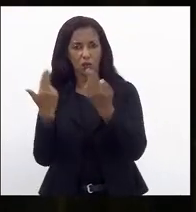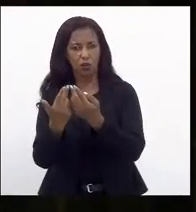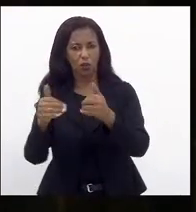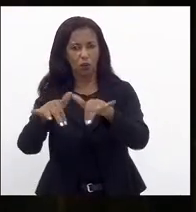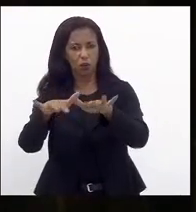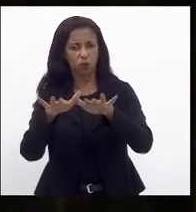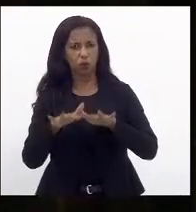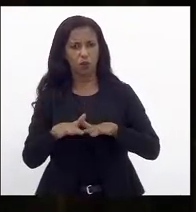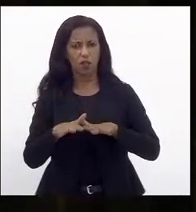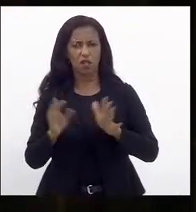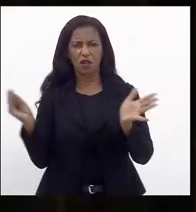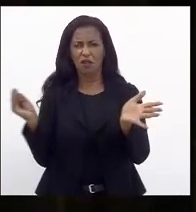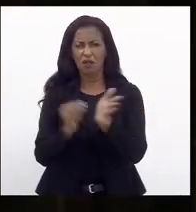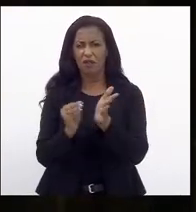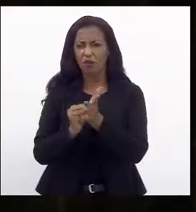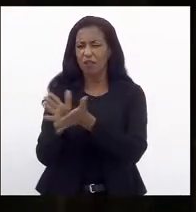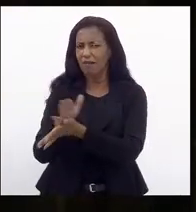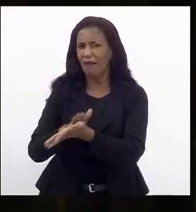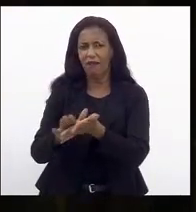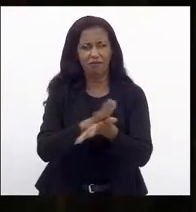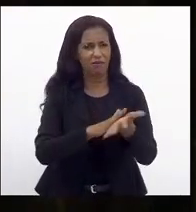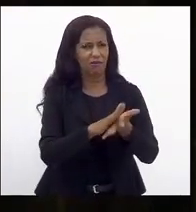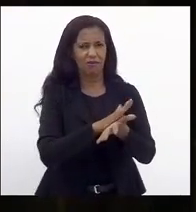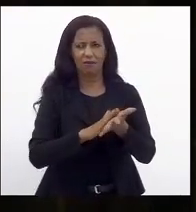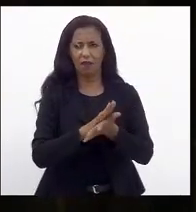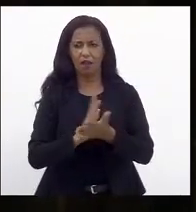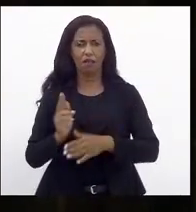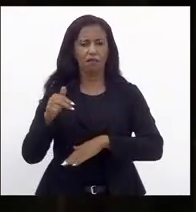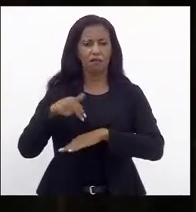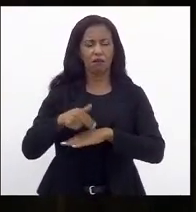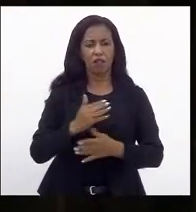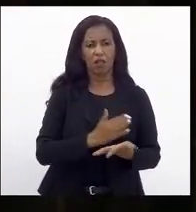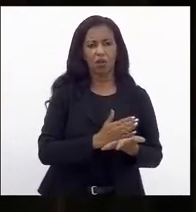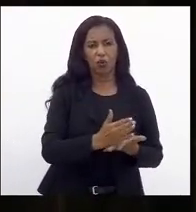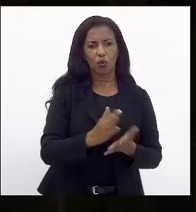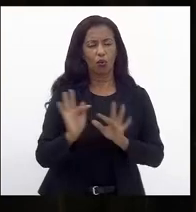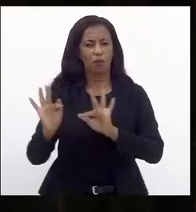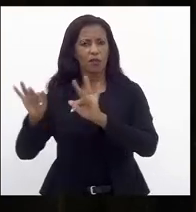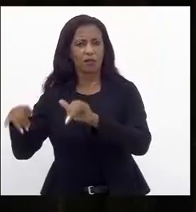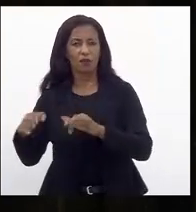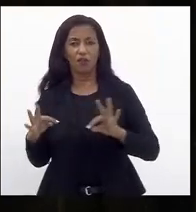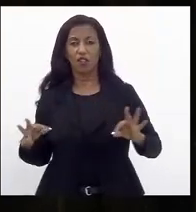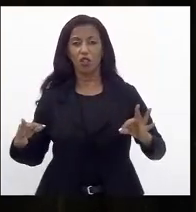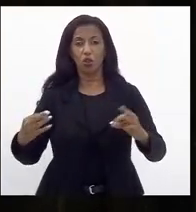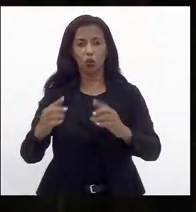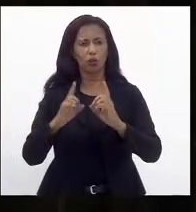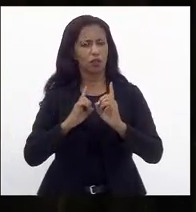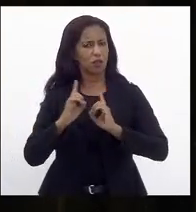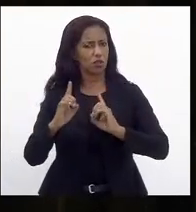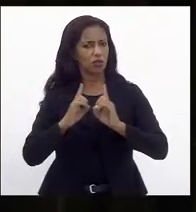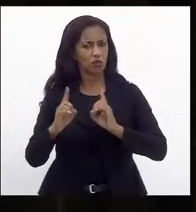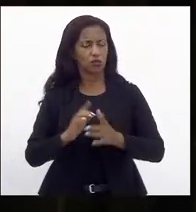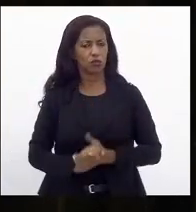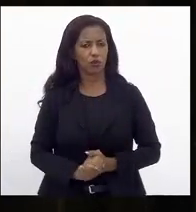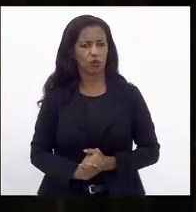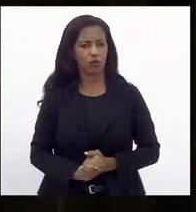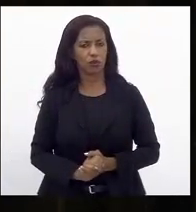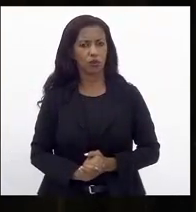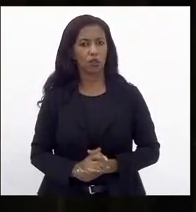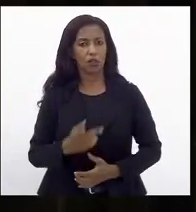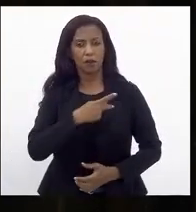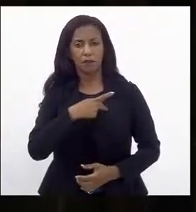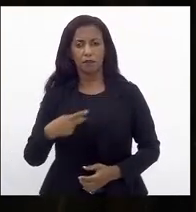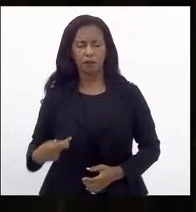públicas sem faltar um dia sequer fiquei do início ao fim todas as discussões e